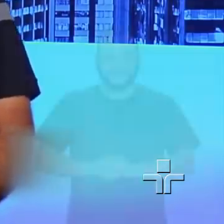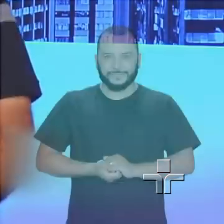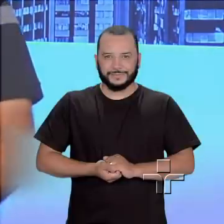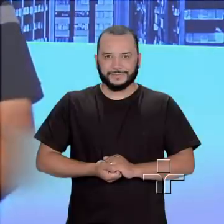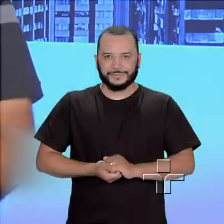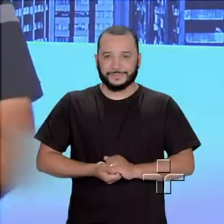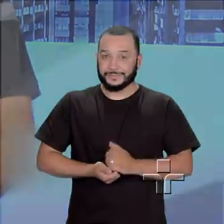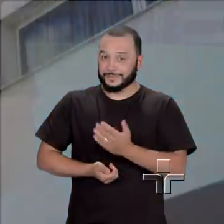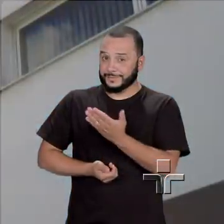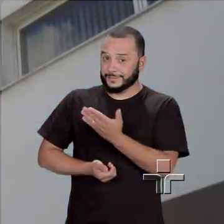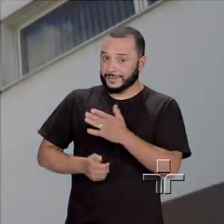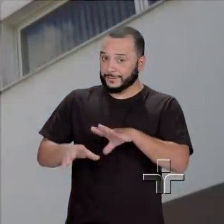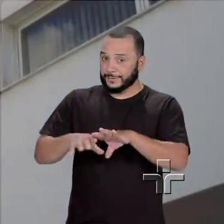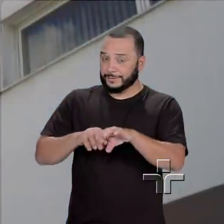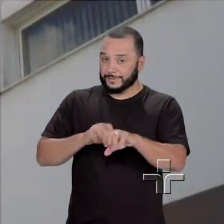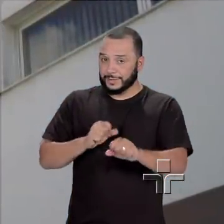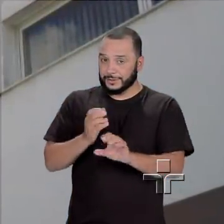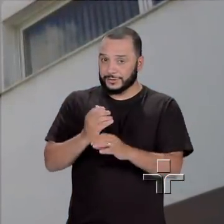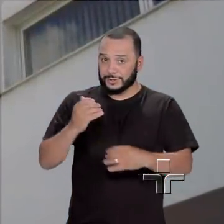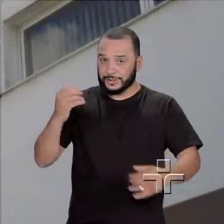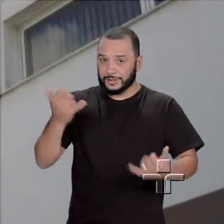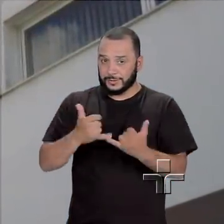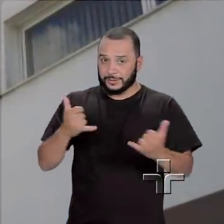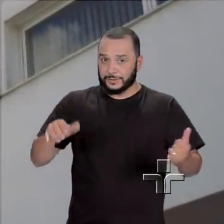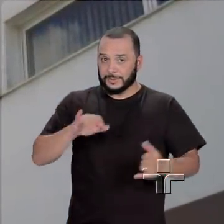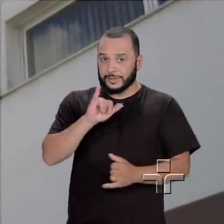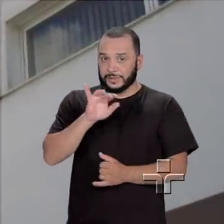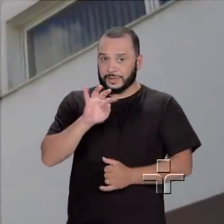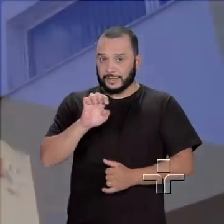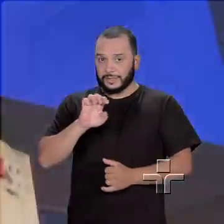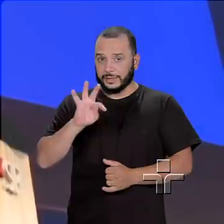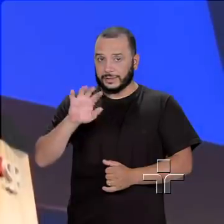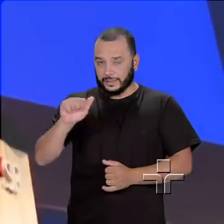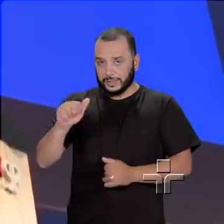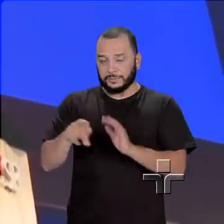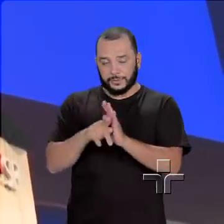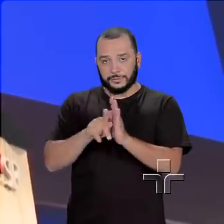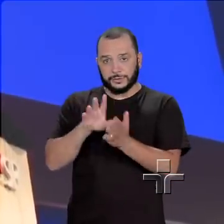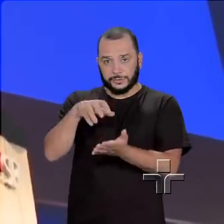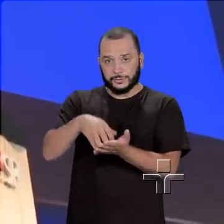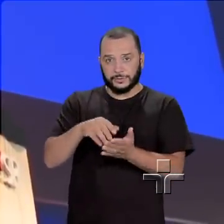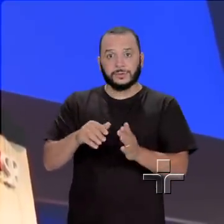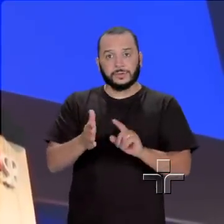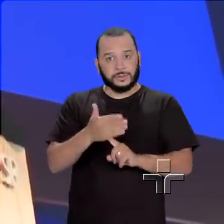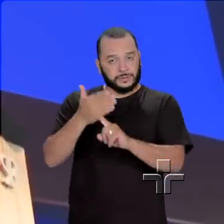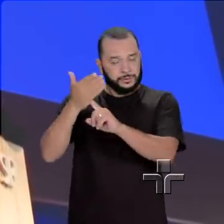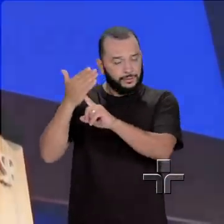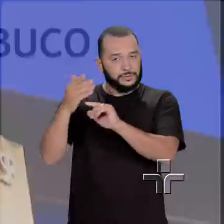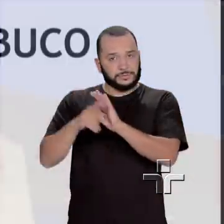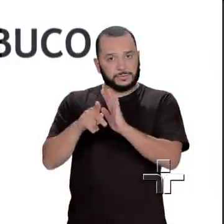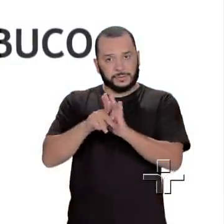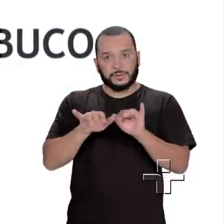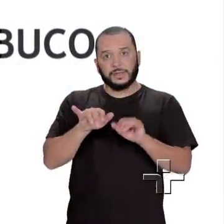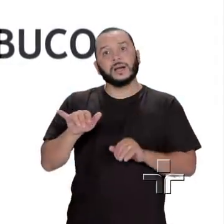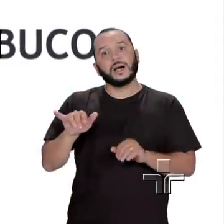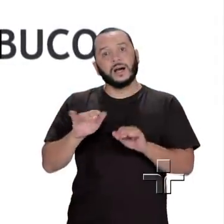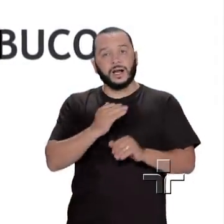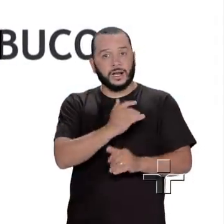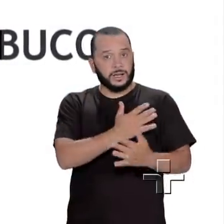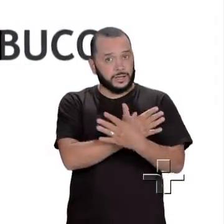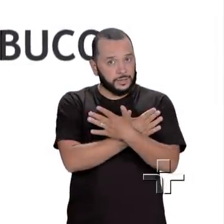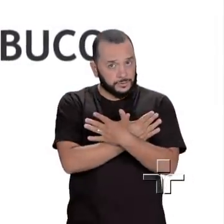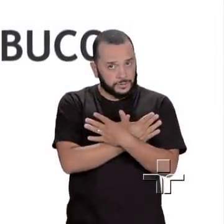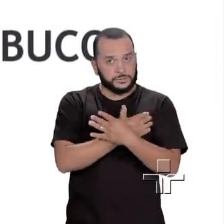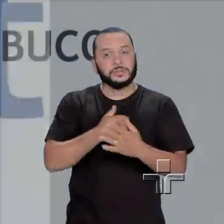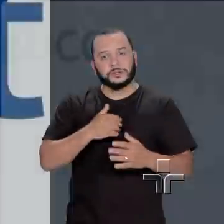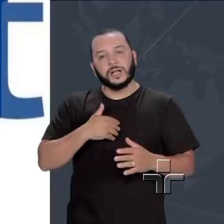Formado em Engenharia Eletrônica no ITA, Instituto Tecnológico da Aeronáutica, concluiu mestrado em Ciência da Computação na Universidade